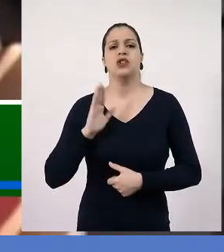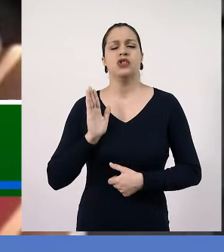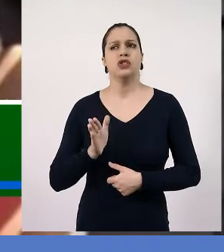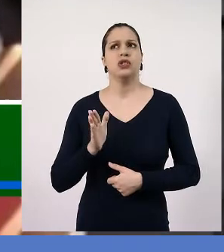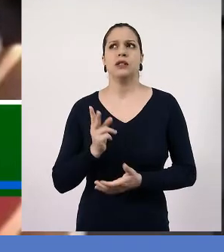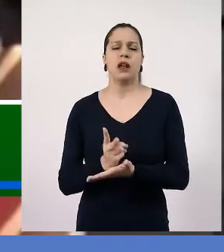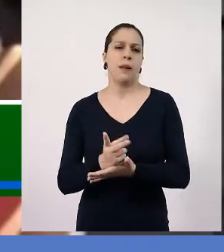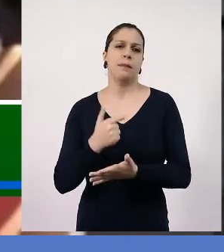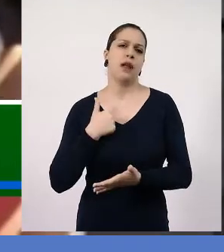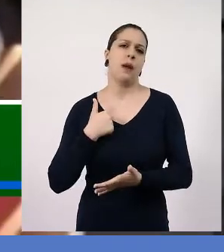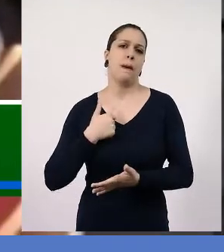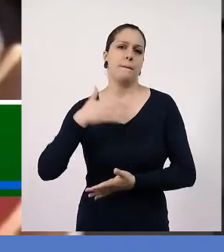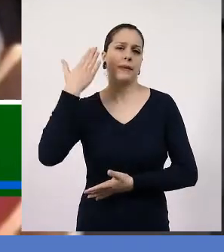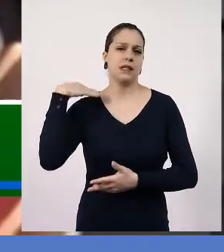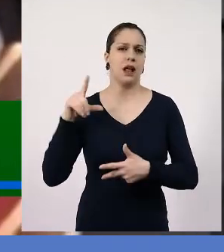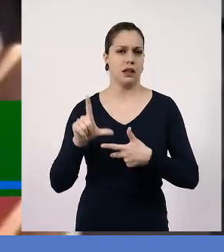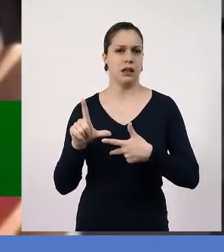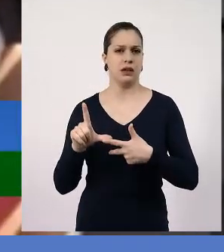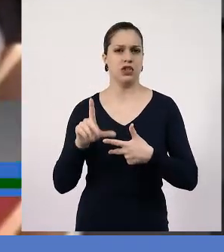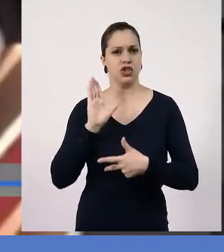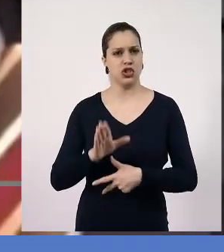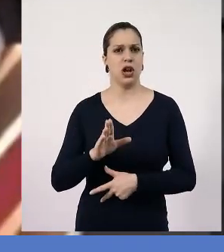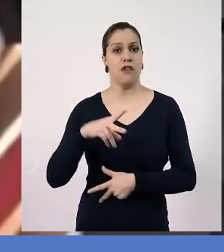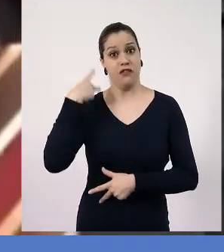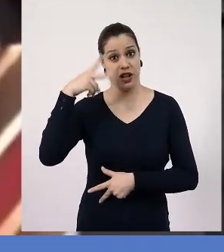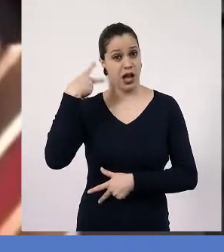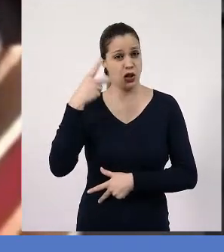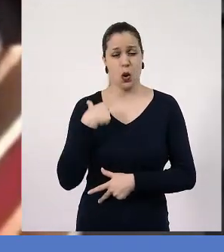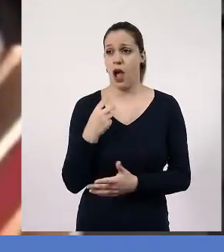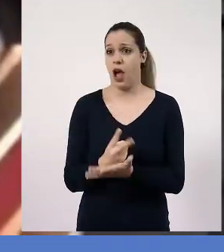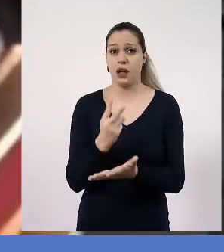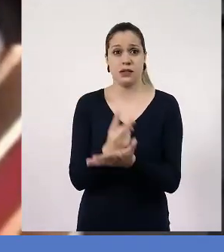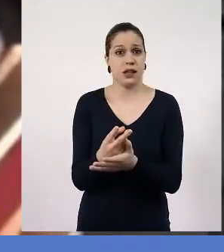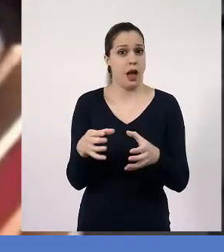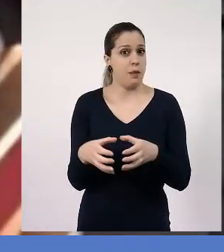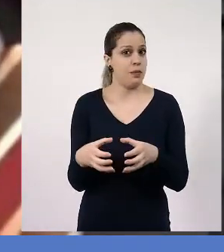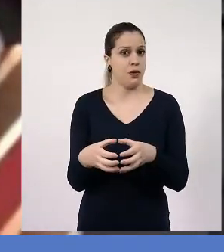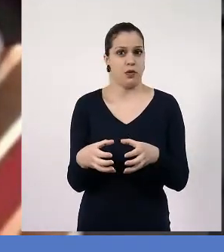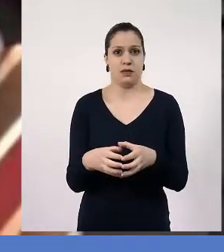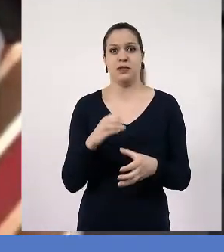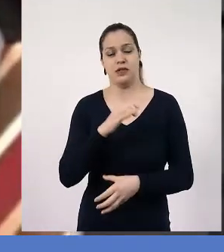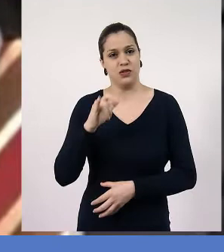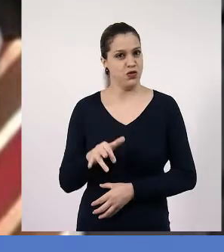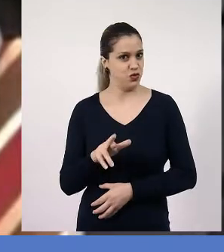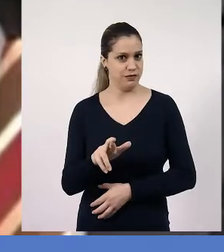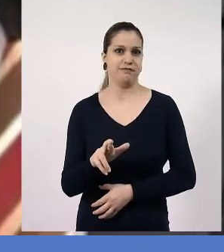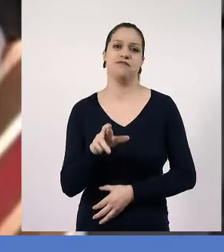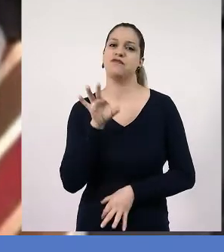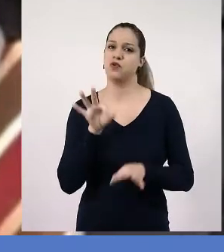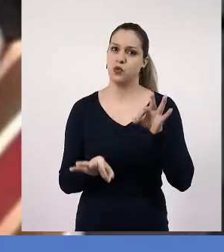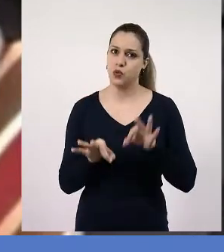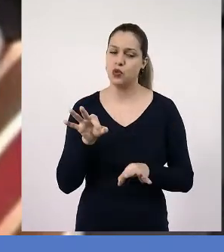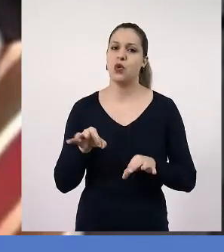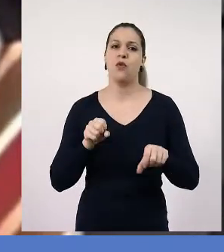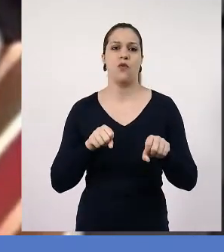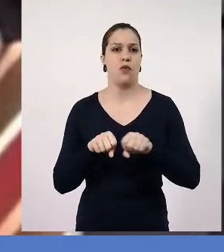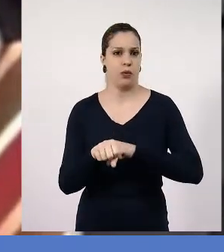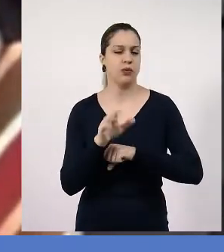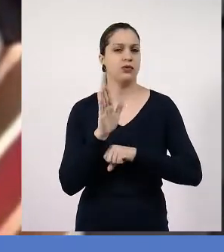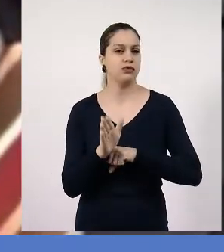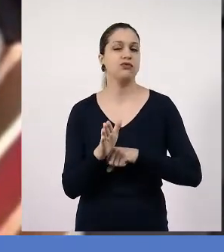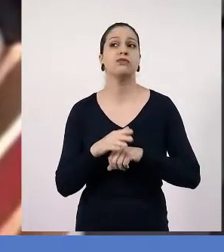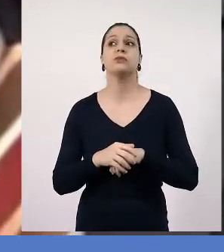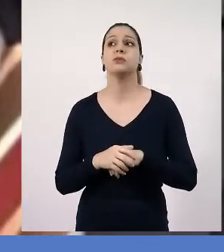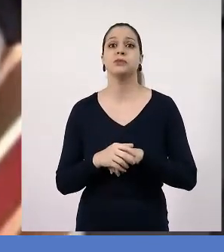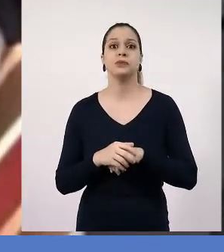trabalho legislativo, quando fui vereador em Campo Grande, eu participei da Comissão de Constituição e Justiça, pela minha formação jurídica e gostar de discutir